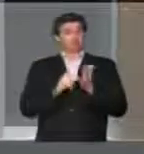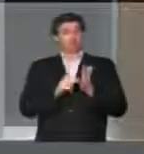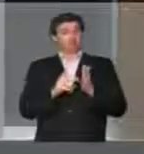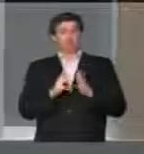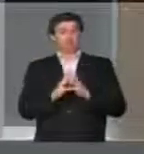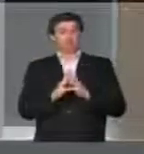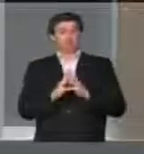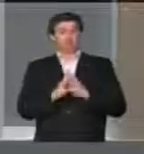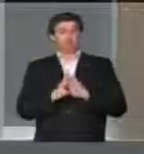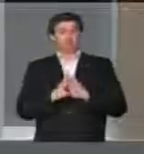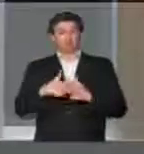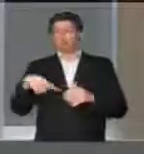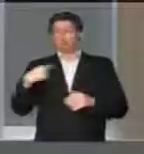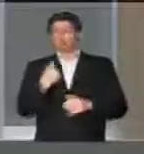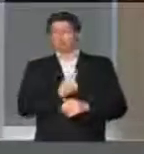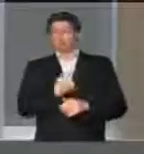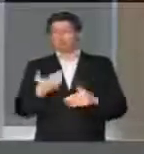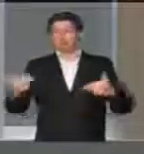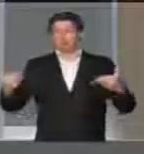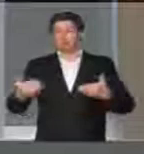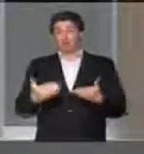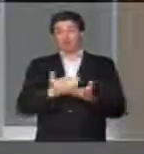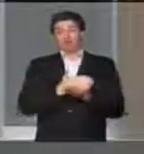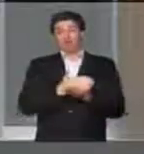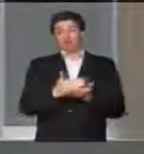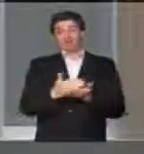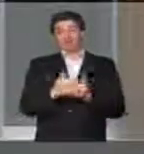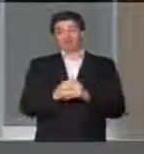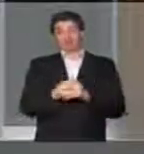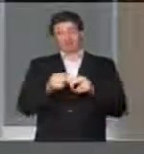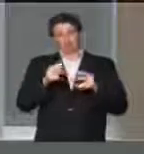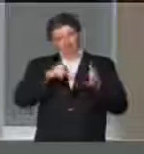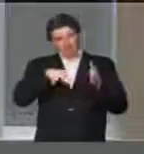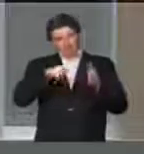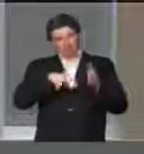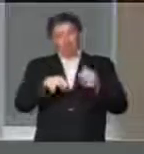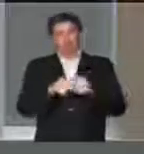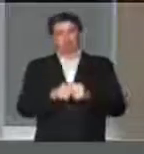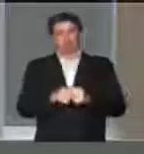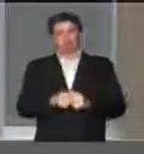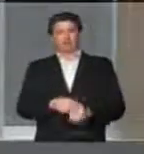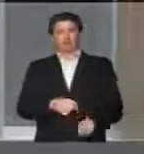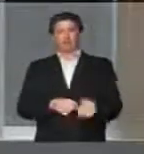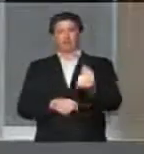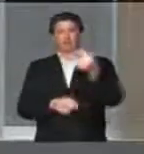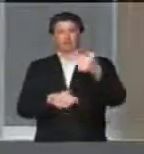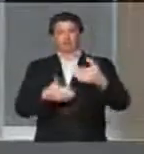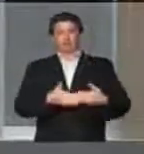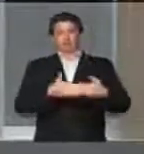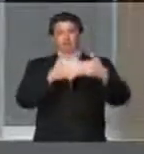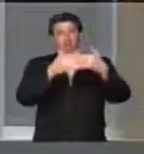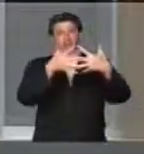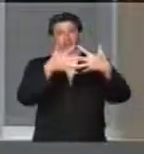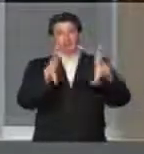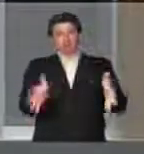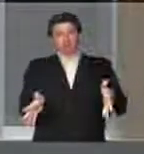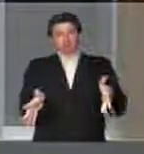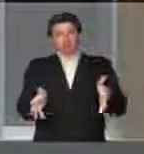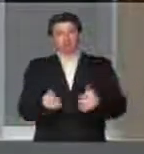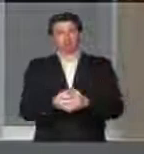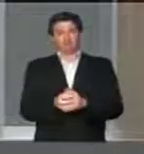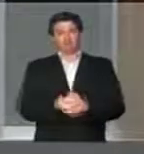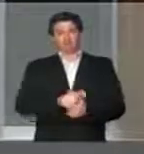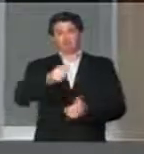verdade, nós começamos agora a verificar que uma barragem se rompeu,